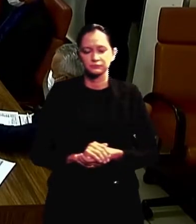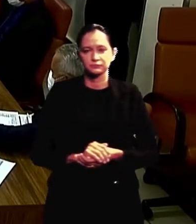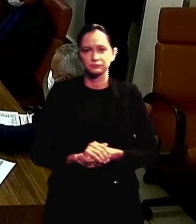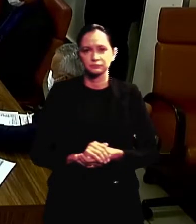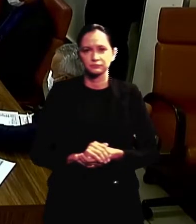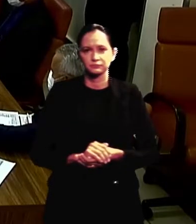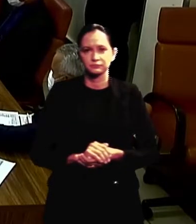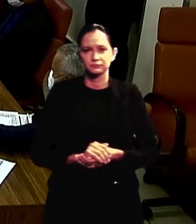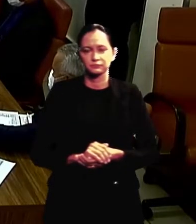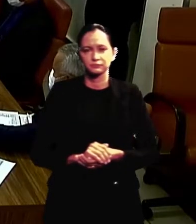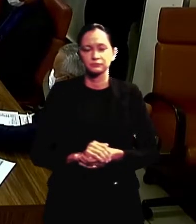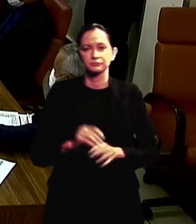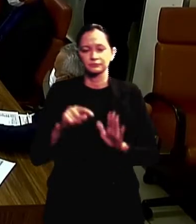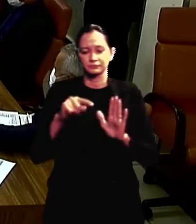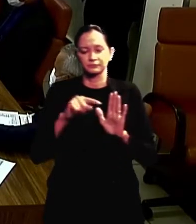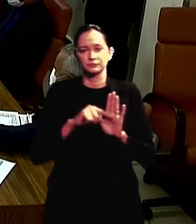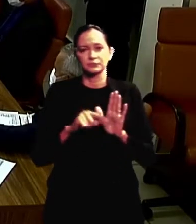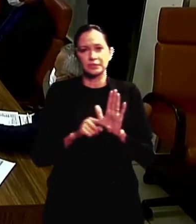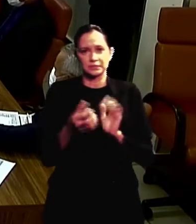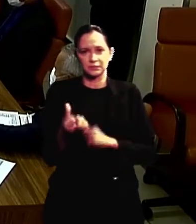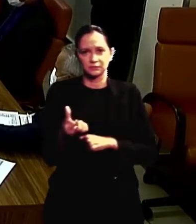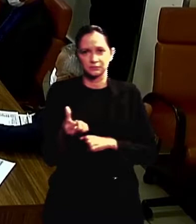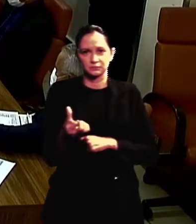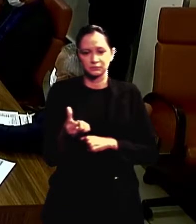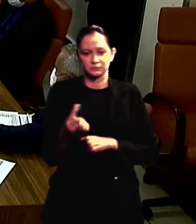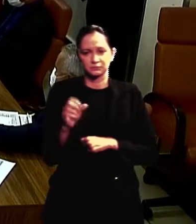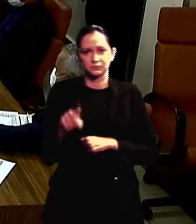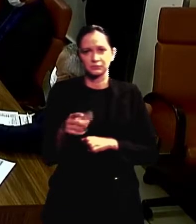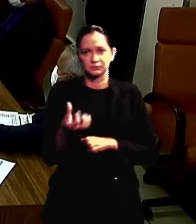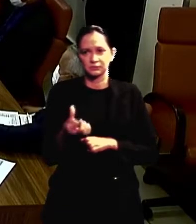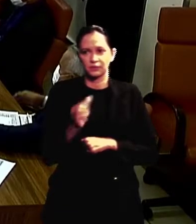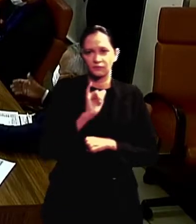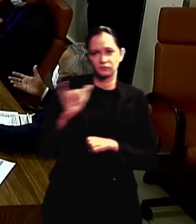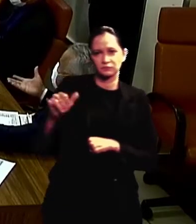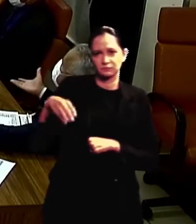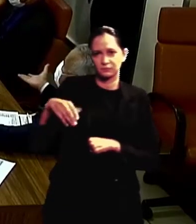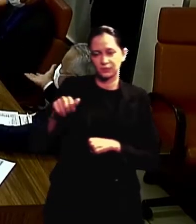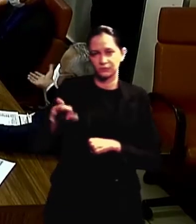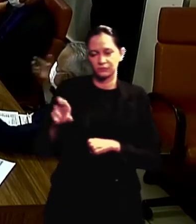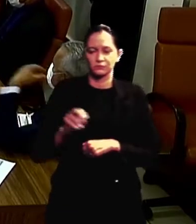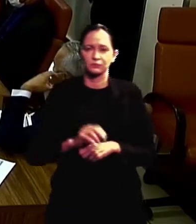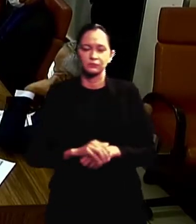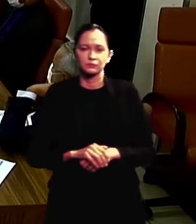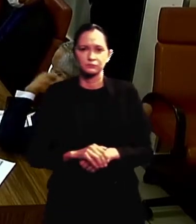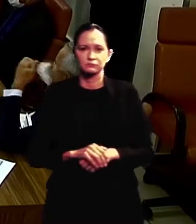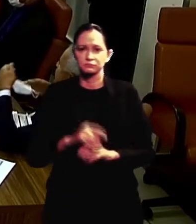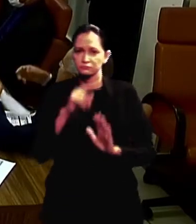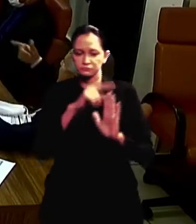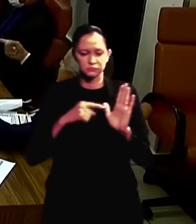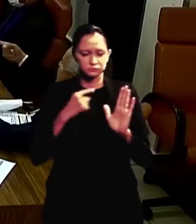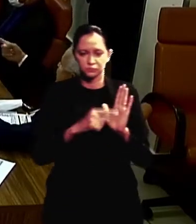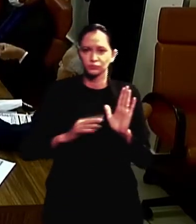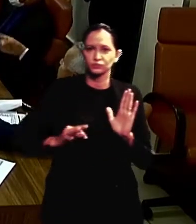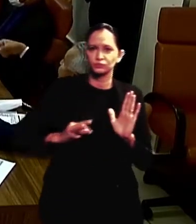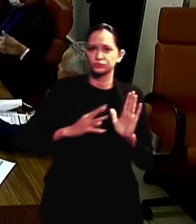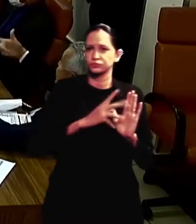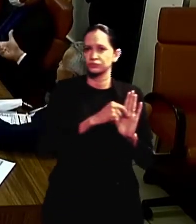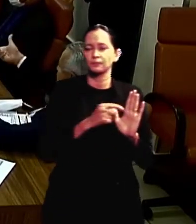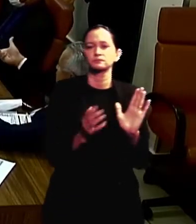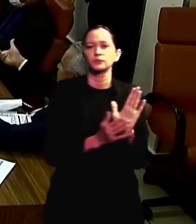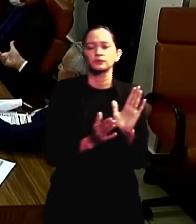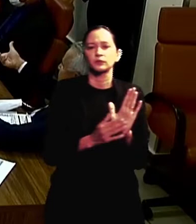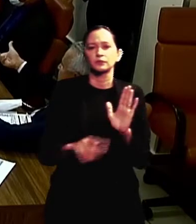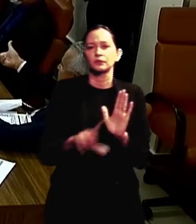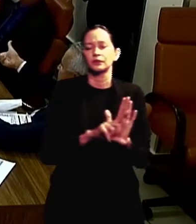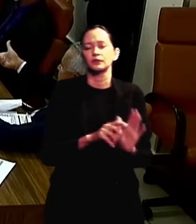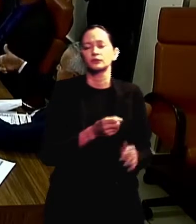Veto, item 6 da pauta, vereador Mauro. Portanto, veto integral ao autógrafo de lei